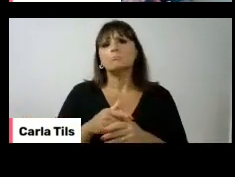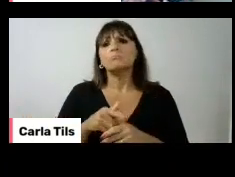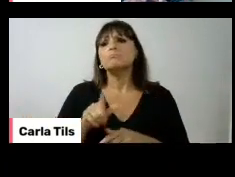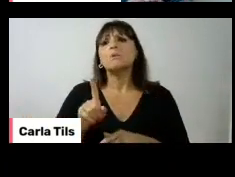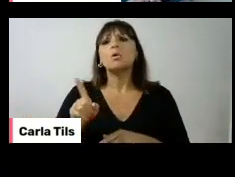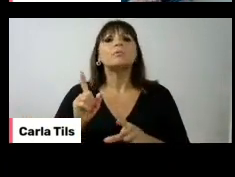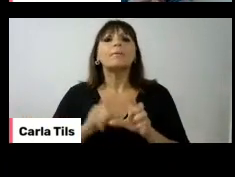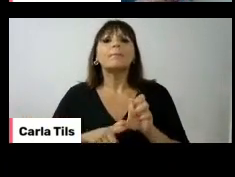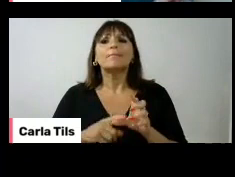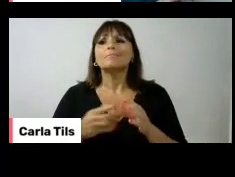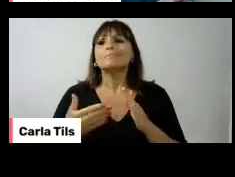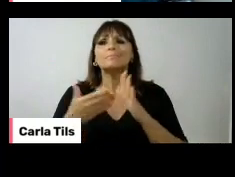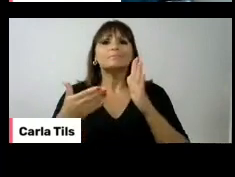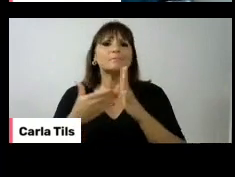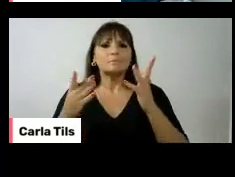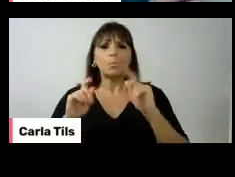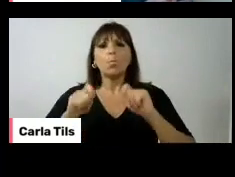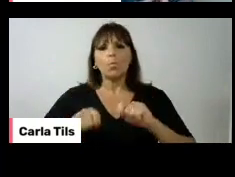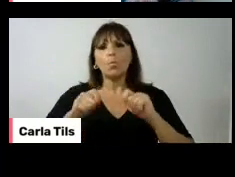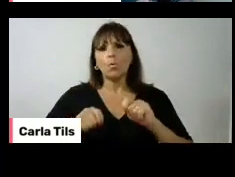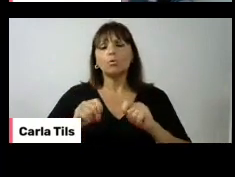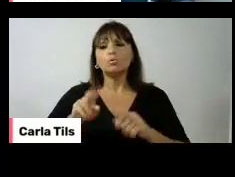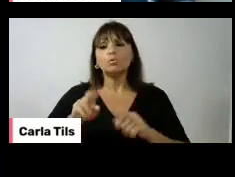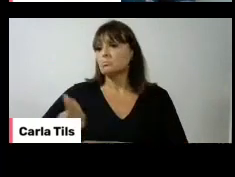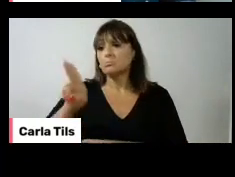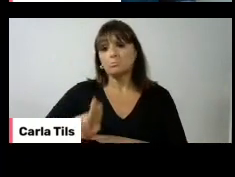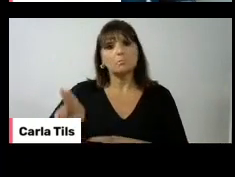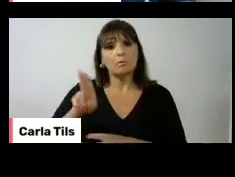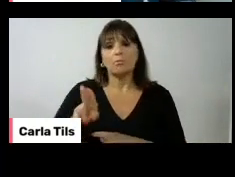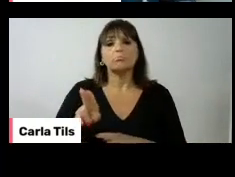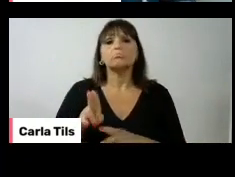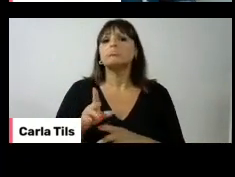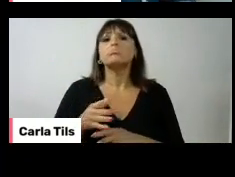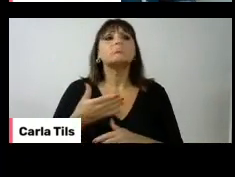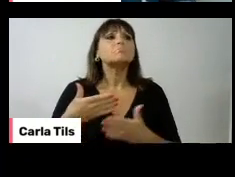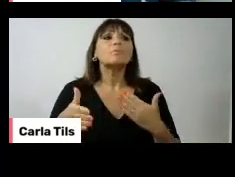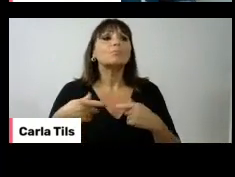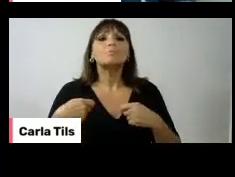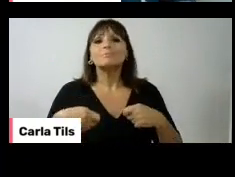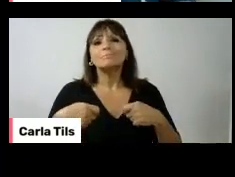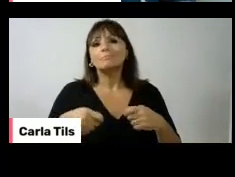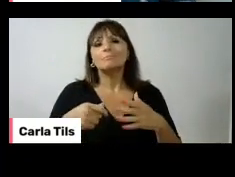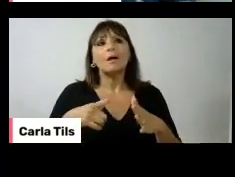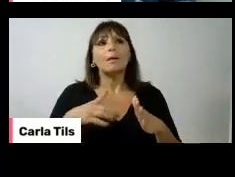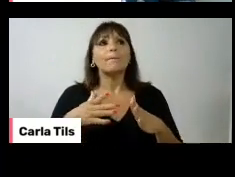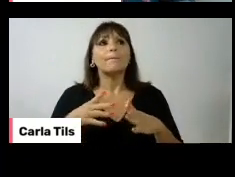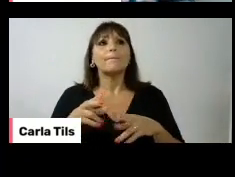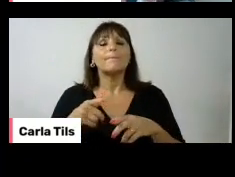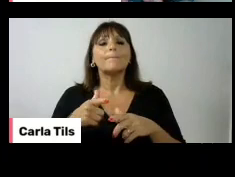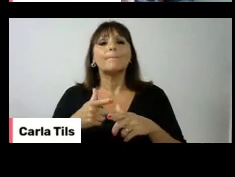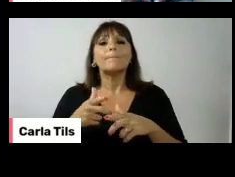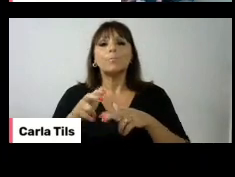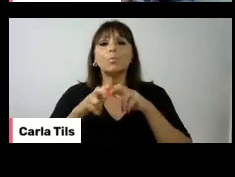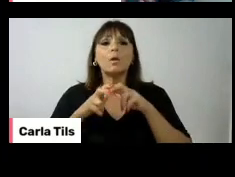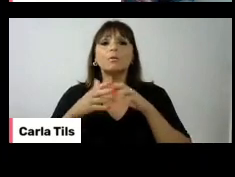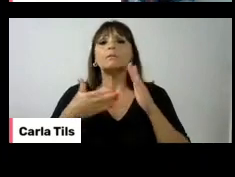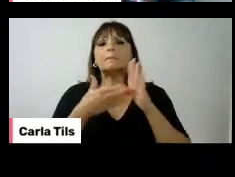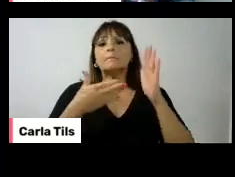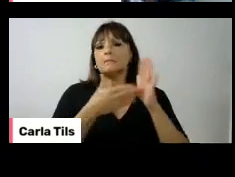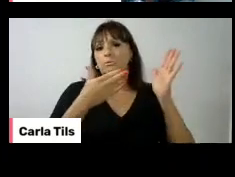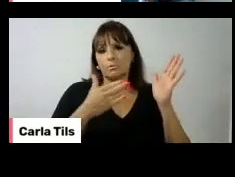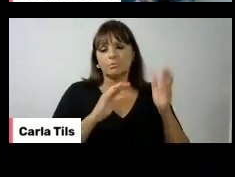Você pode usufruir de algo, independente das suas limitações. E aí, para todos nós